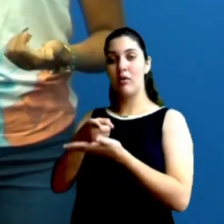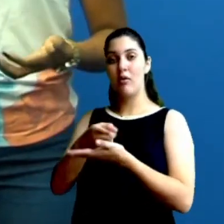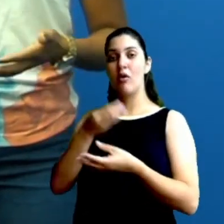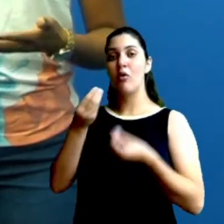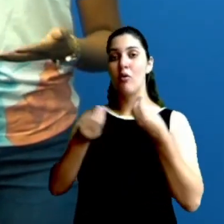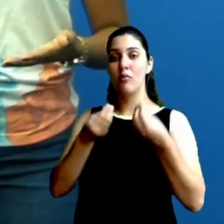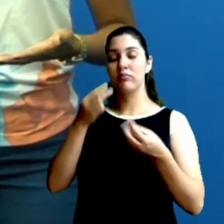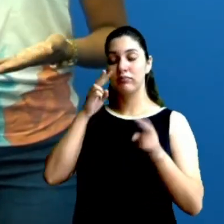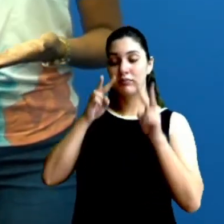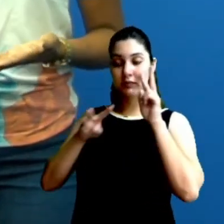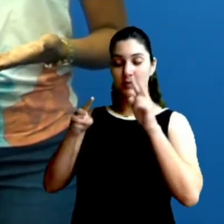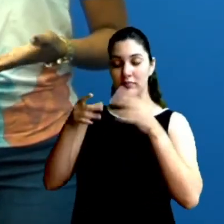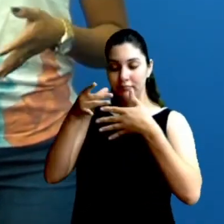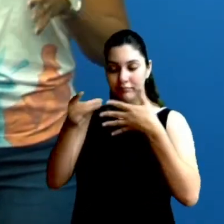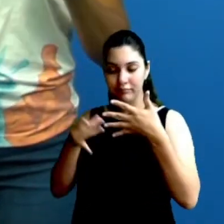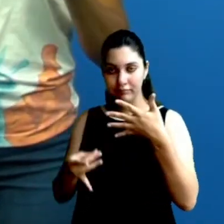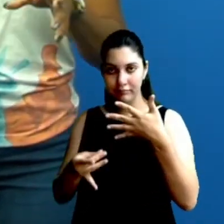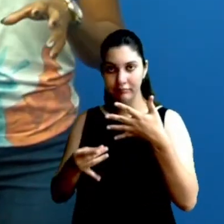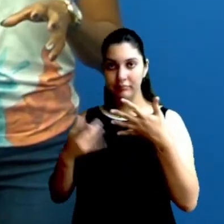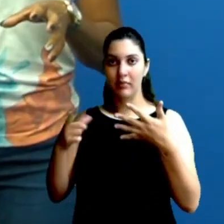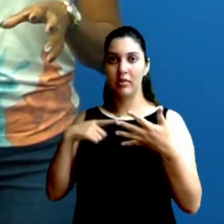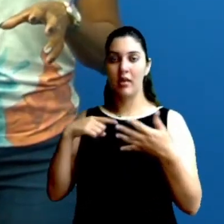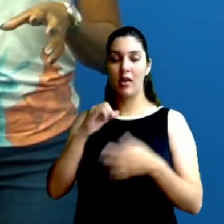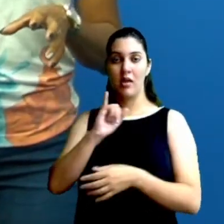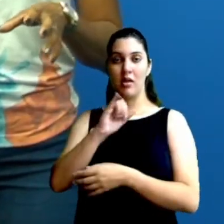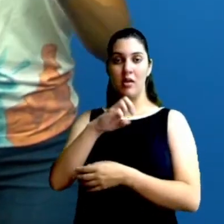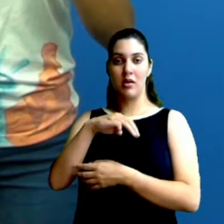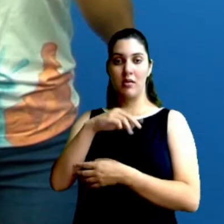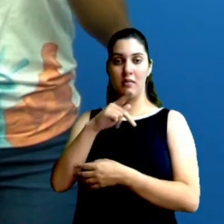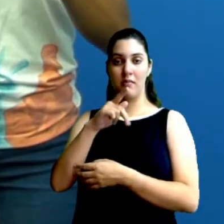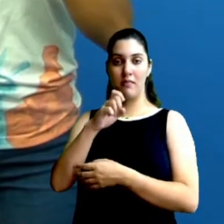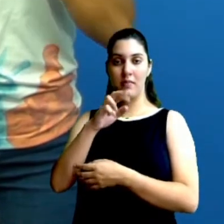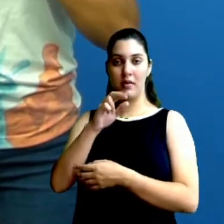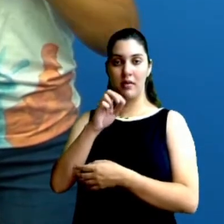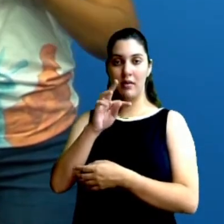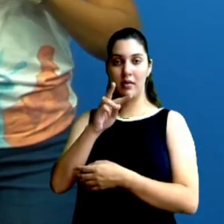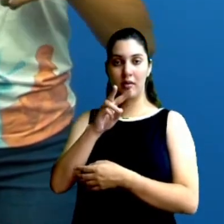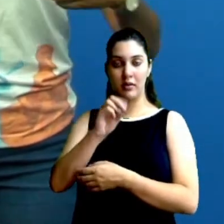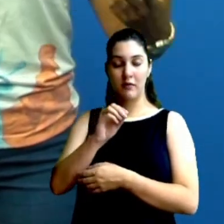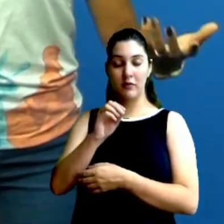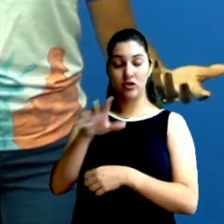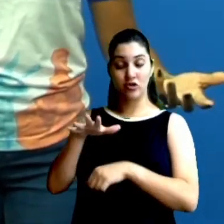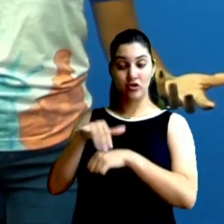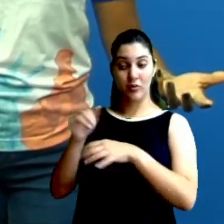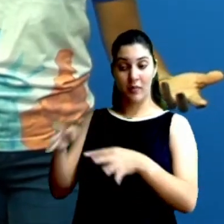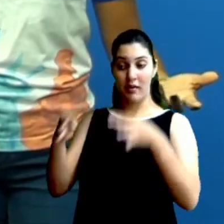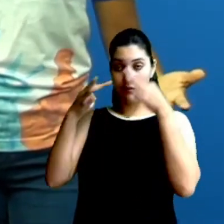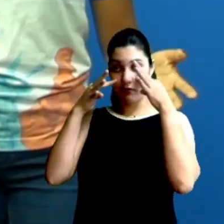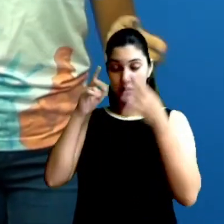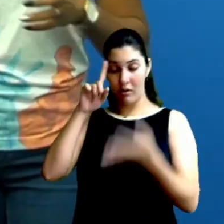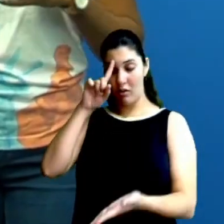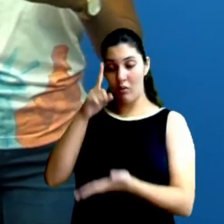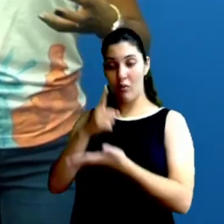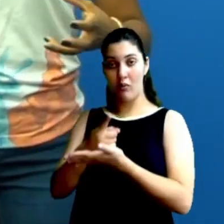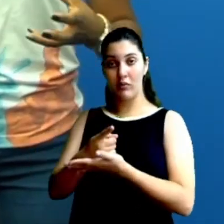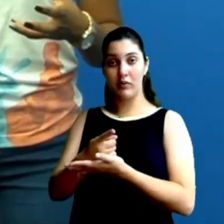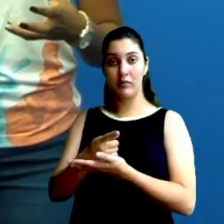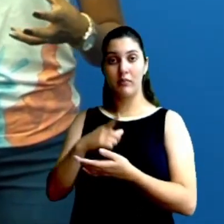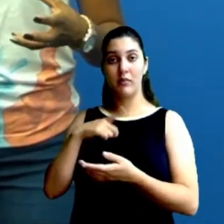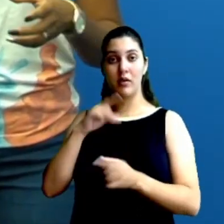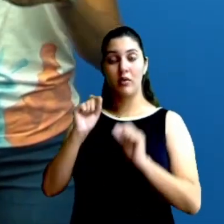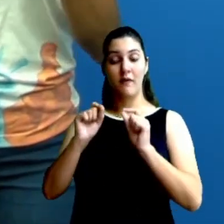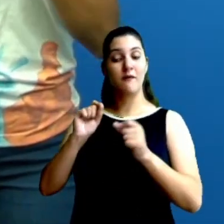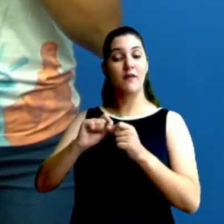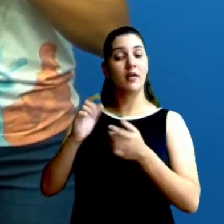viu até na definição. Então, o imperativo é esse. É chamar a tua atenção, é dar uma ordem para que você faça